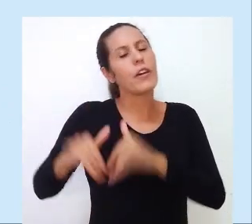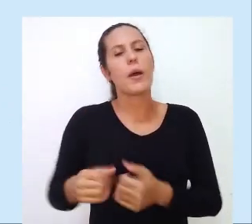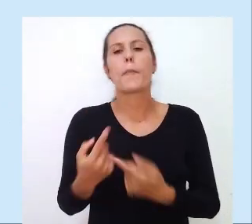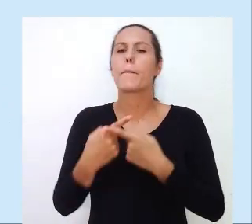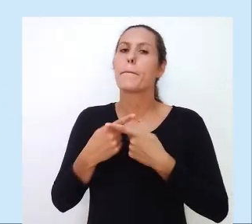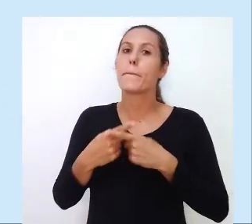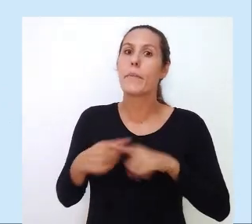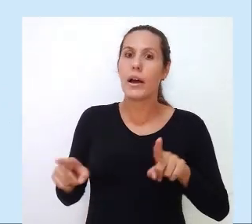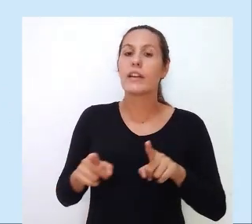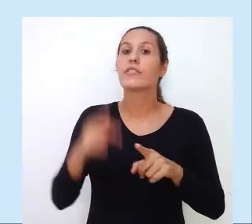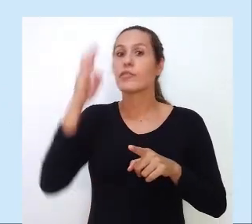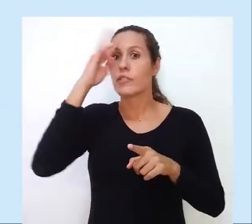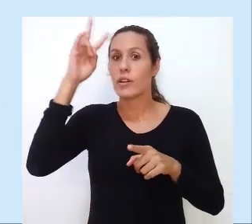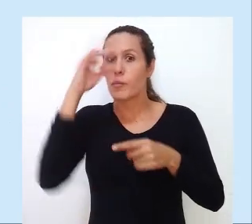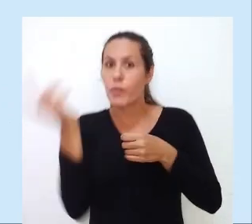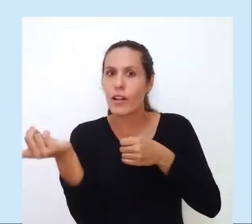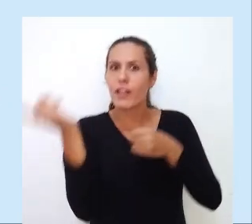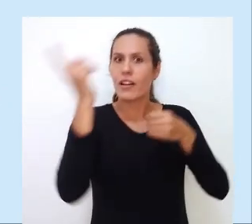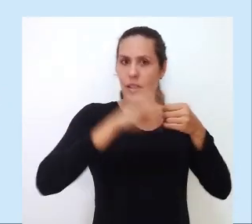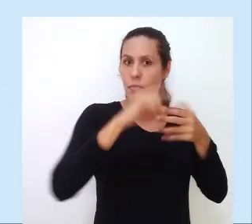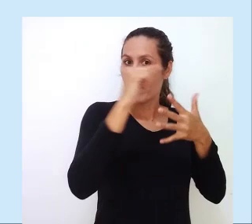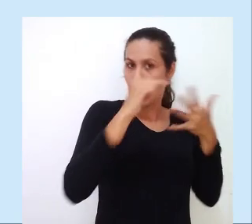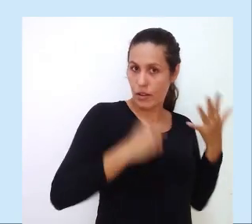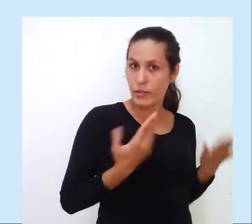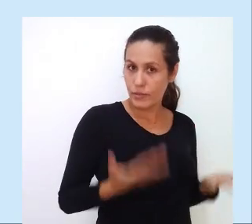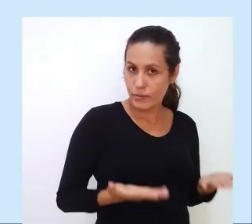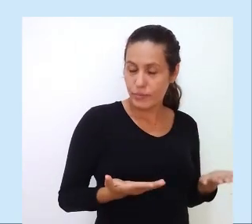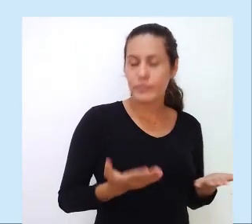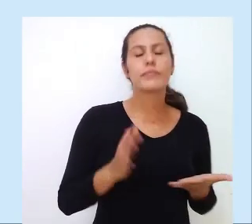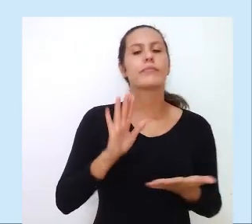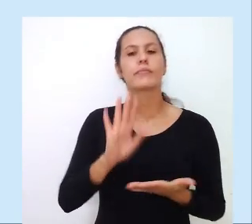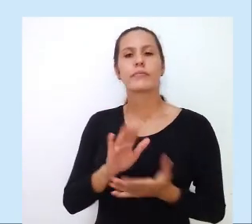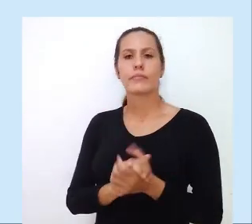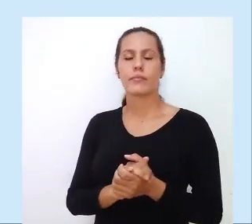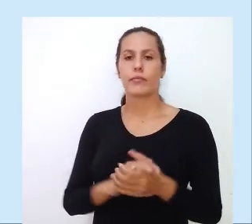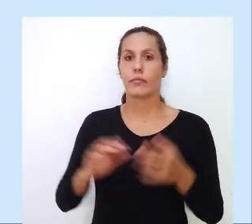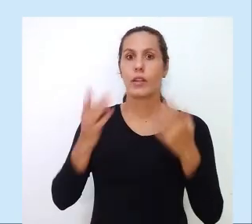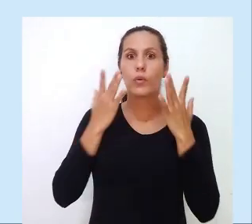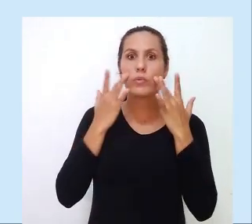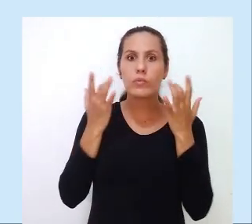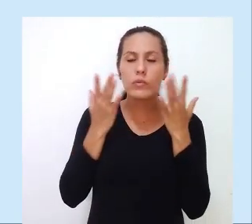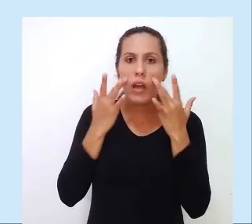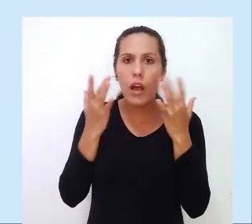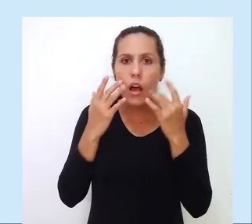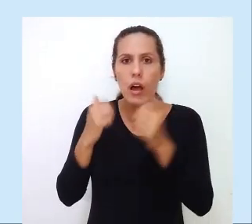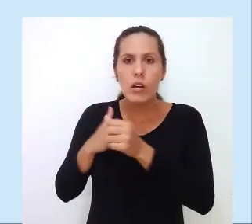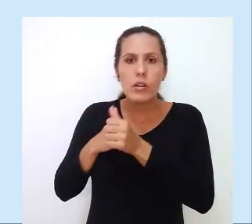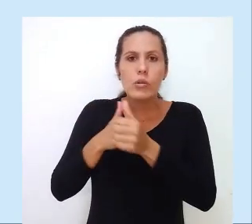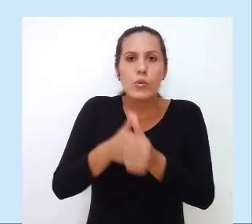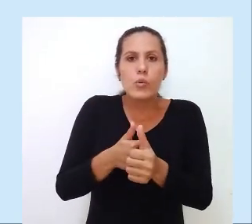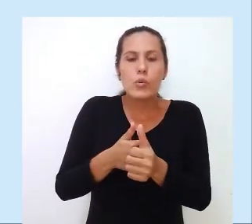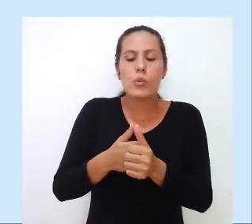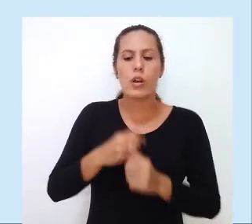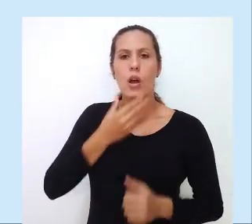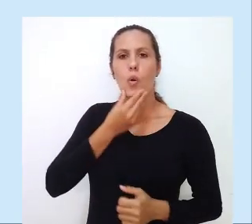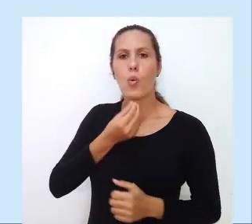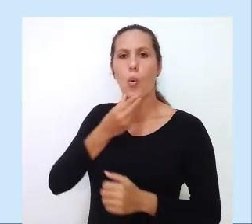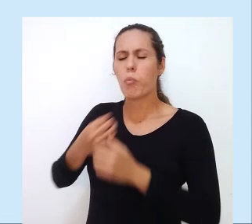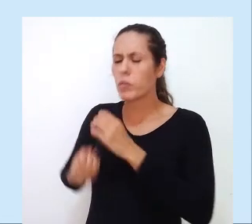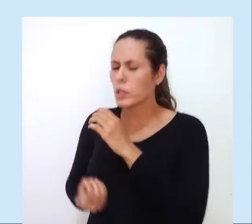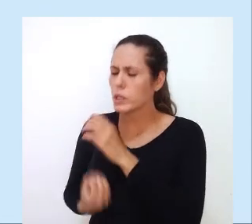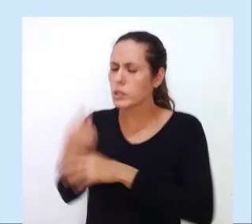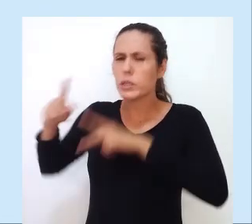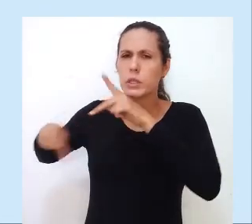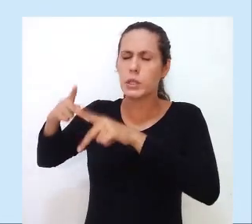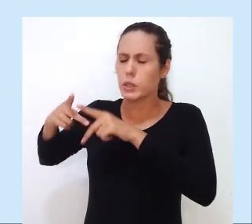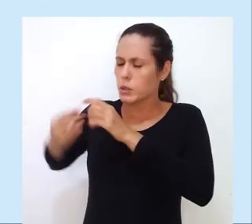né? Mas vamos relembrar o que a gente viu na aula de hoje. A gente viu que o teatro acompanha, né, o homem